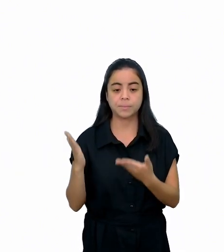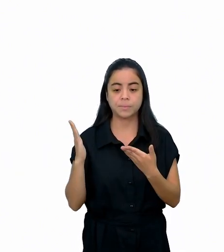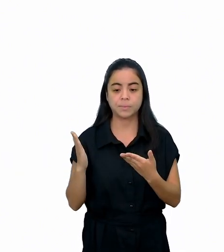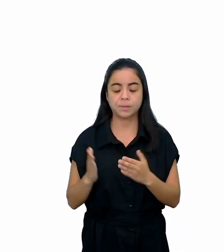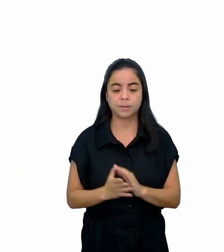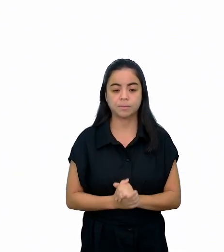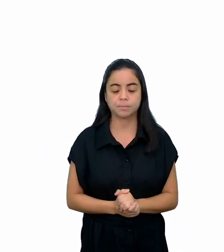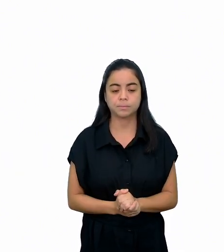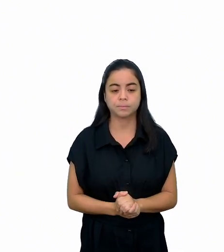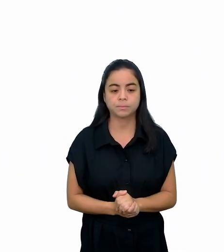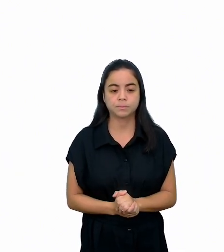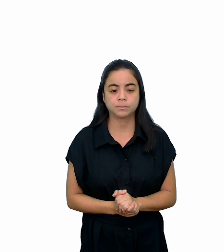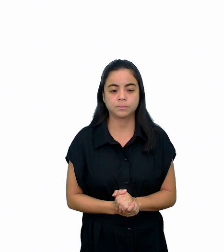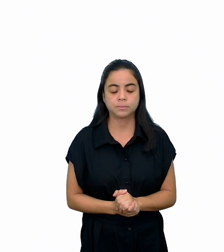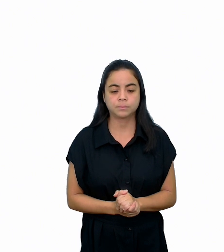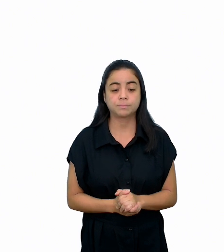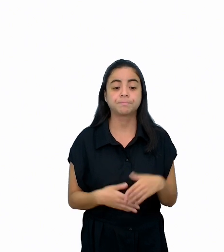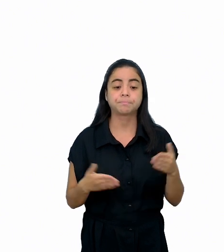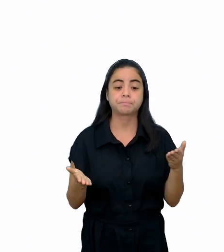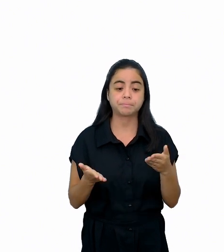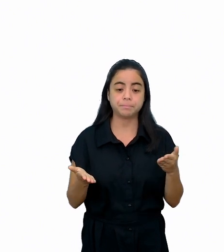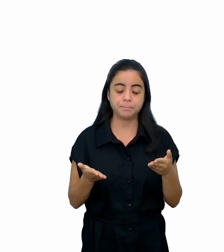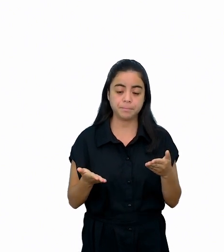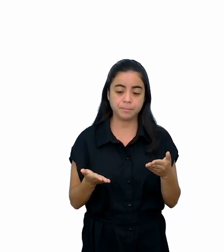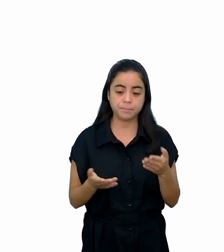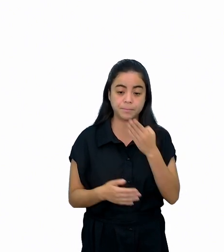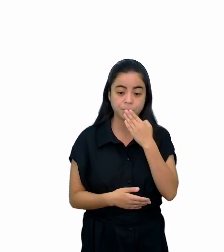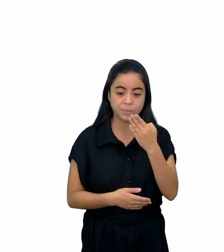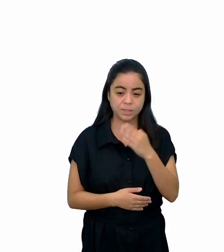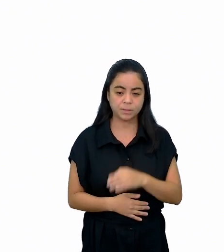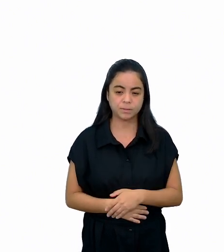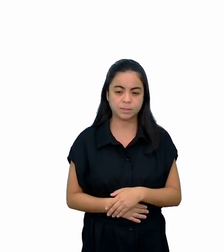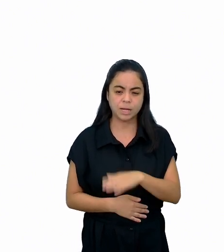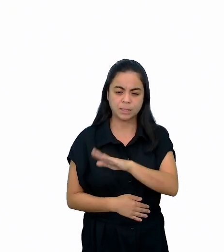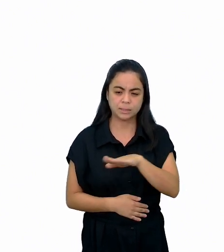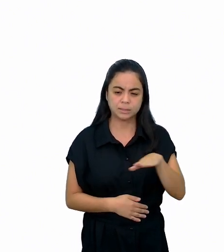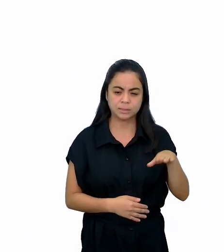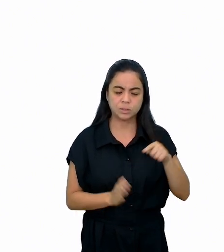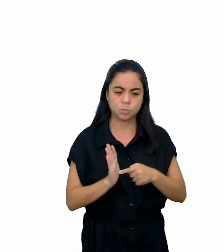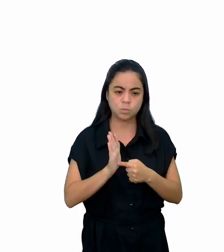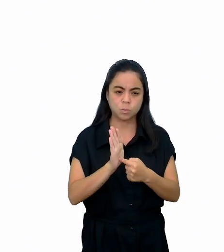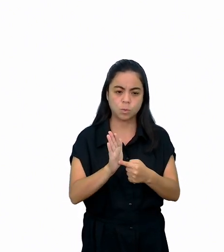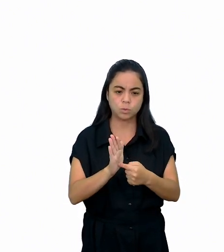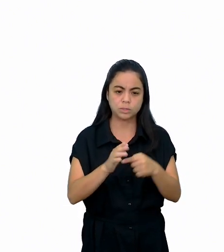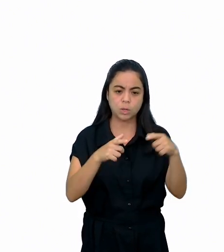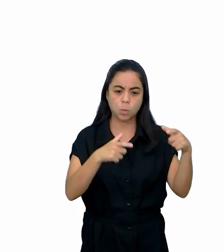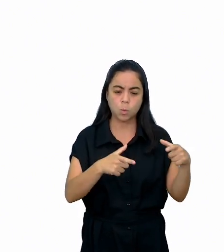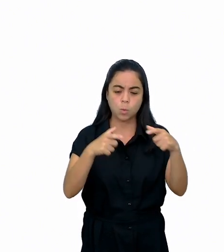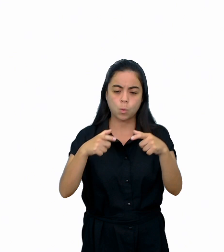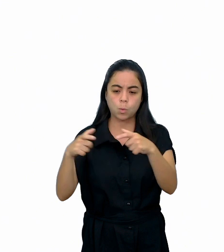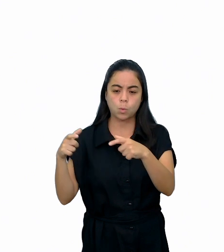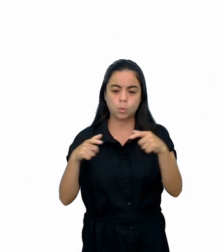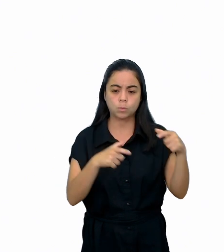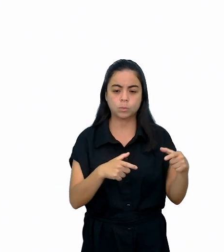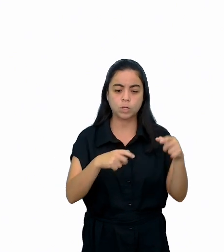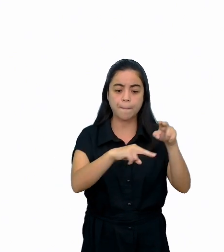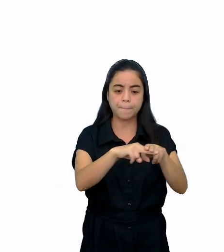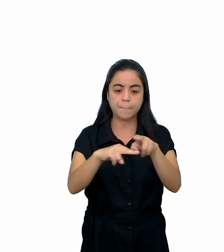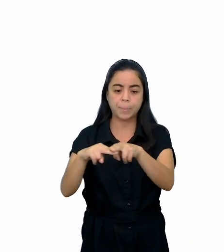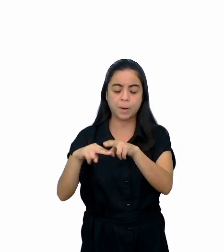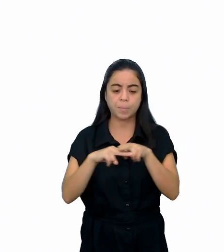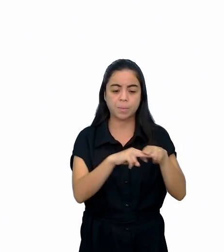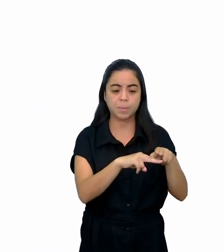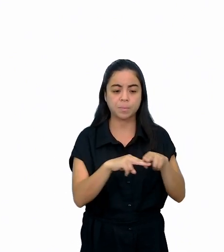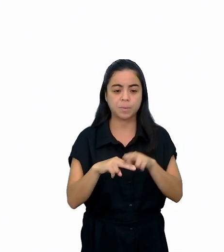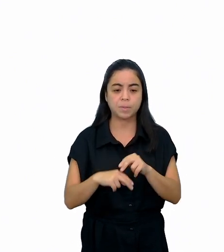isso. Agora é solicitado que as crianças indiquem a localização dos estudantes, de